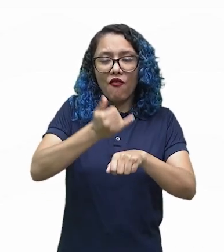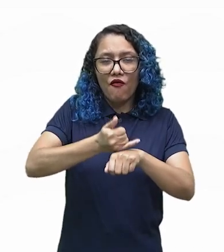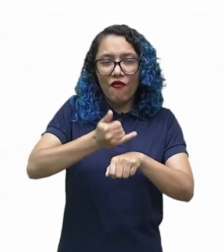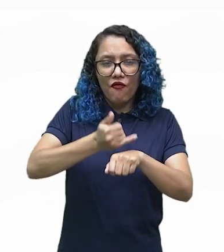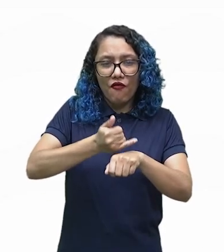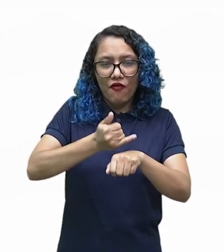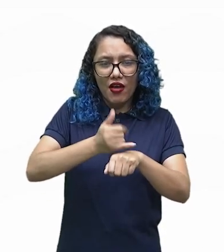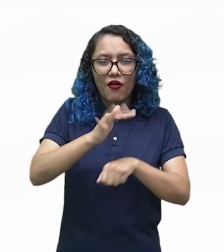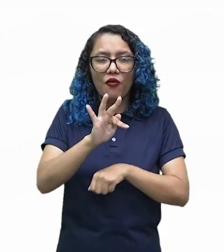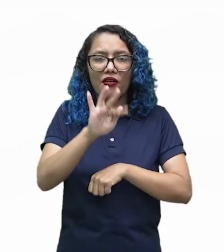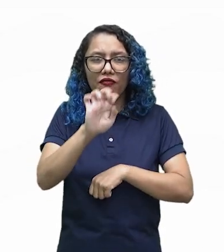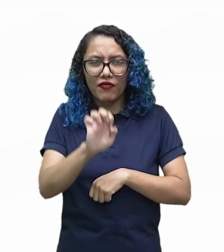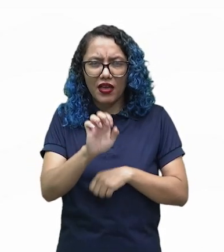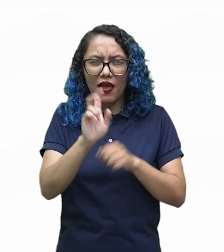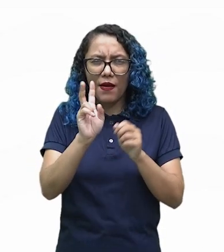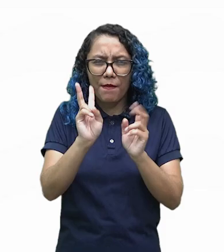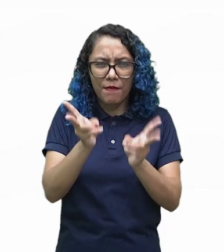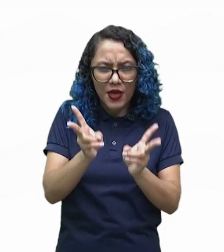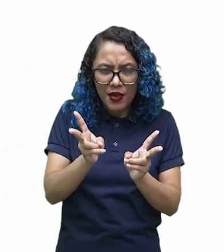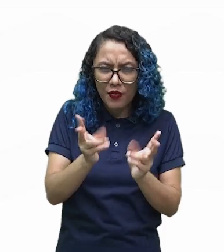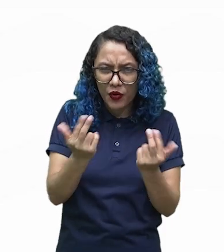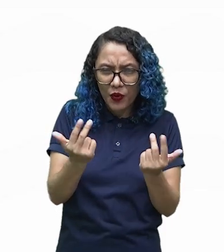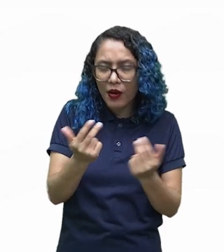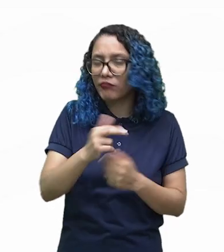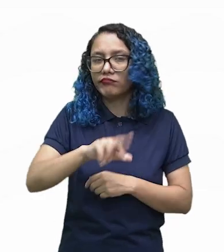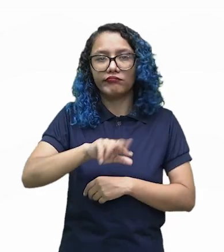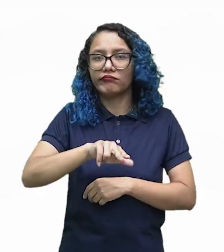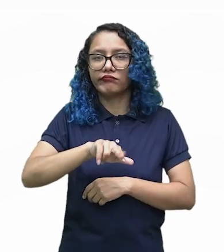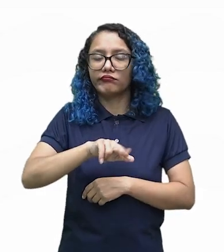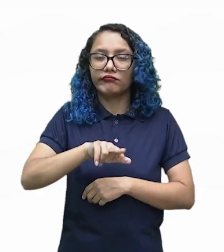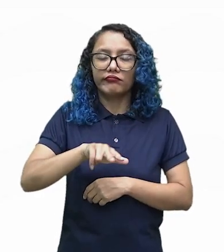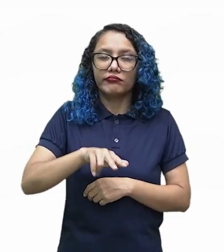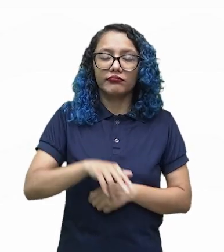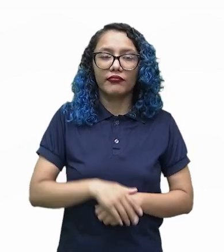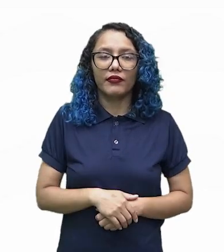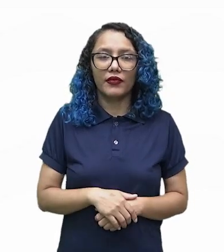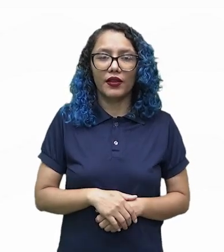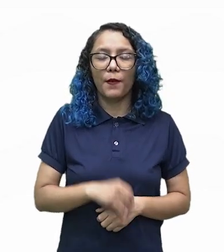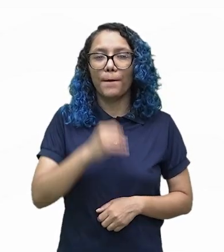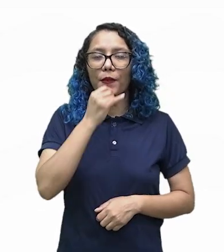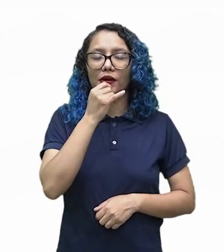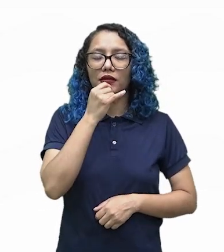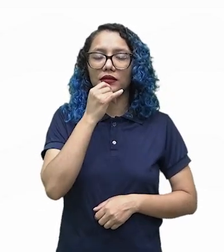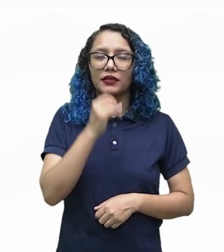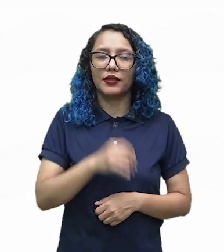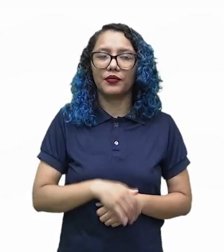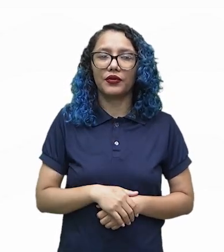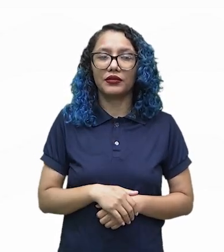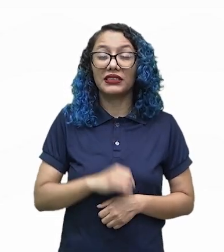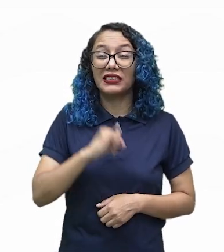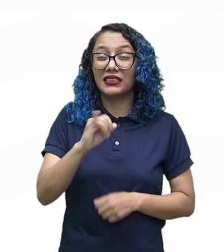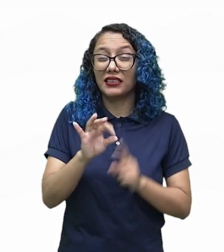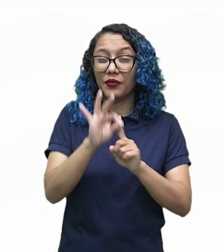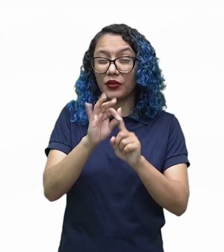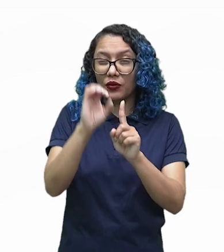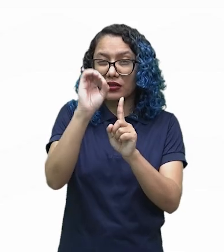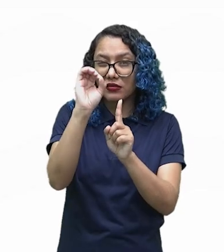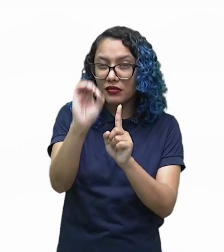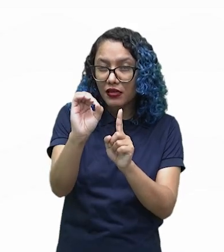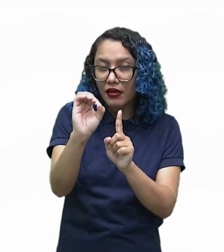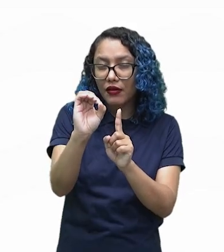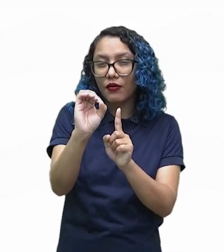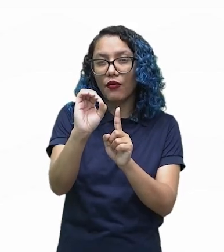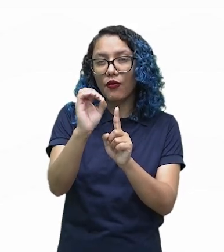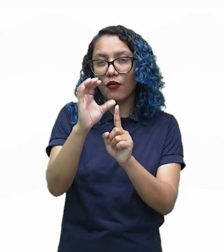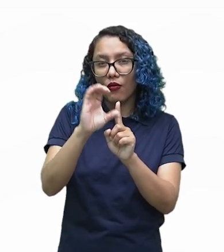ferro tem o mesmo ponto de fusão? Não, né, pessoal? Vocês já imaginaram se a 0 graus